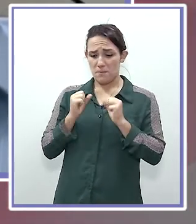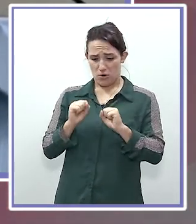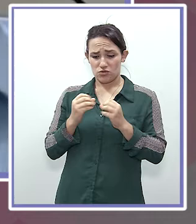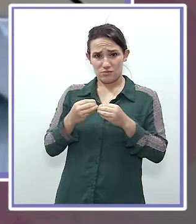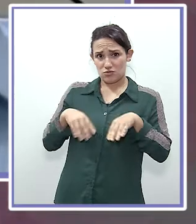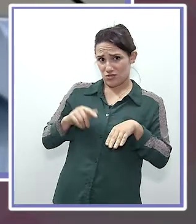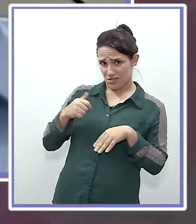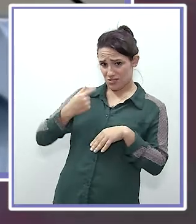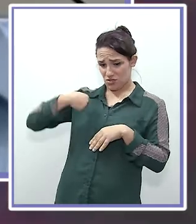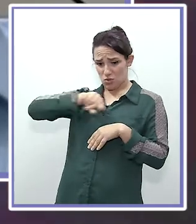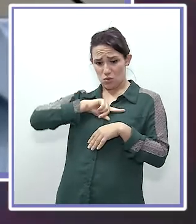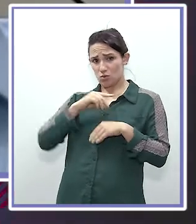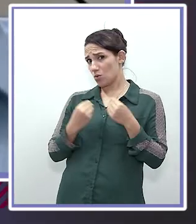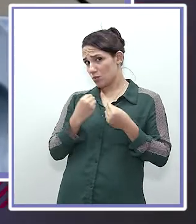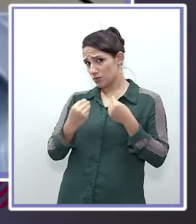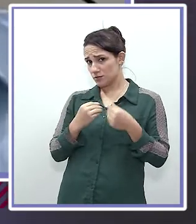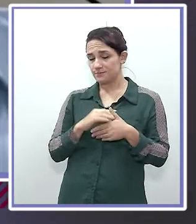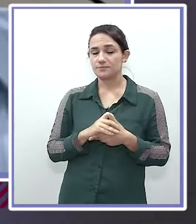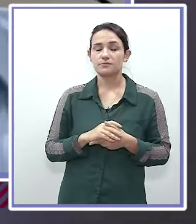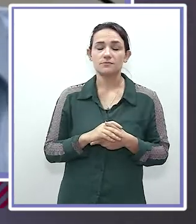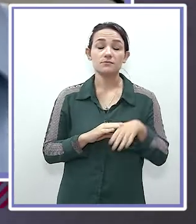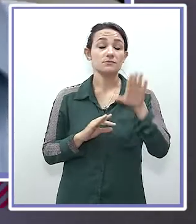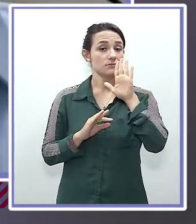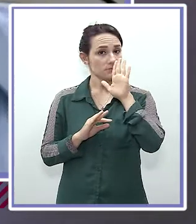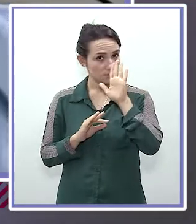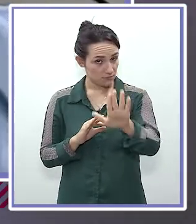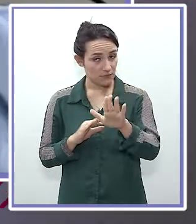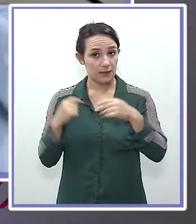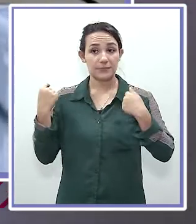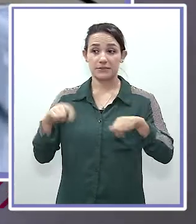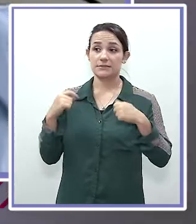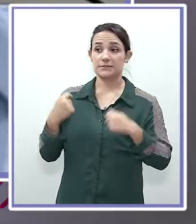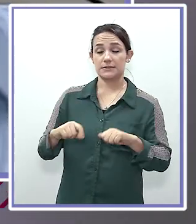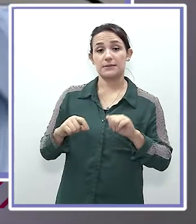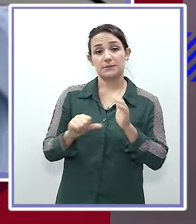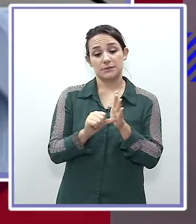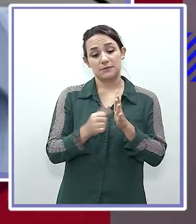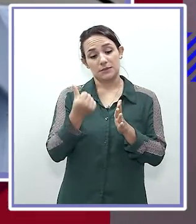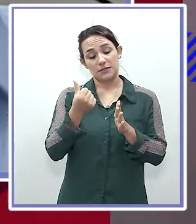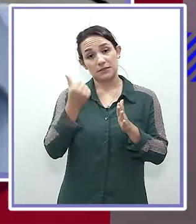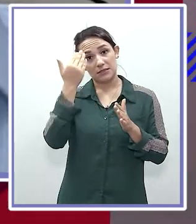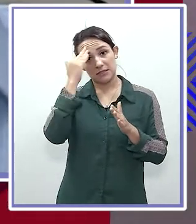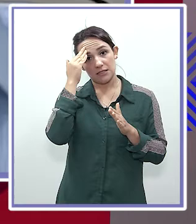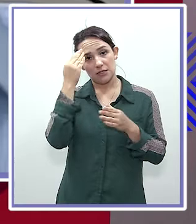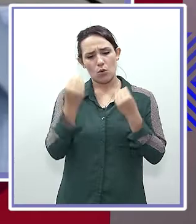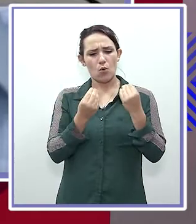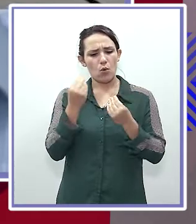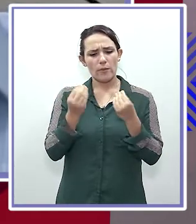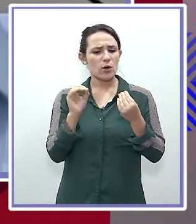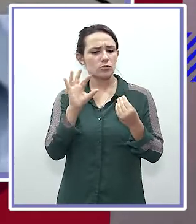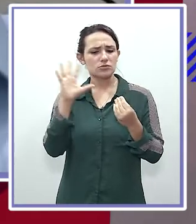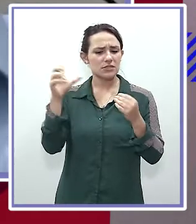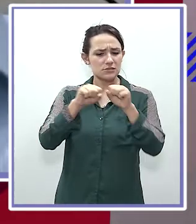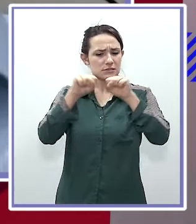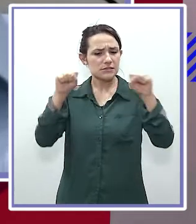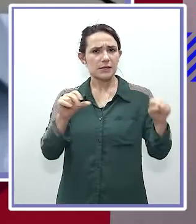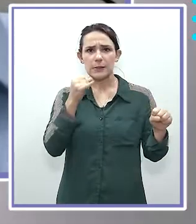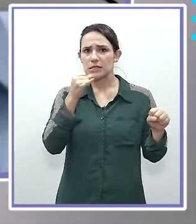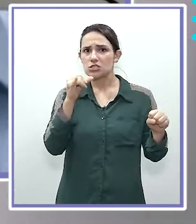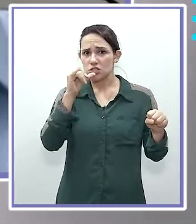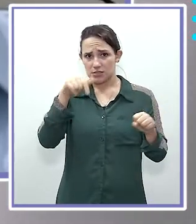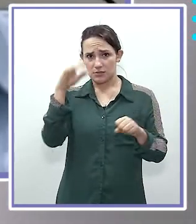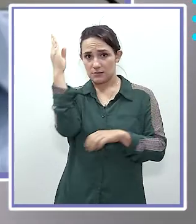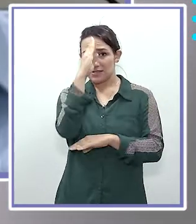afete a gente? Como é que funciona isso? Bom, a gente precisa primeiro entender que o sistema elétrico do Brasil é